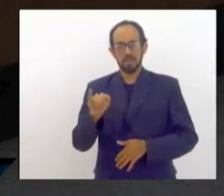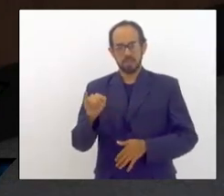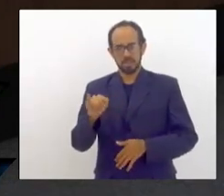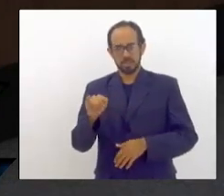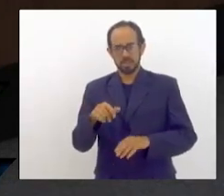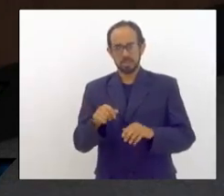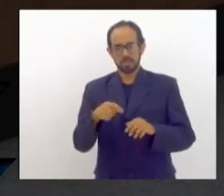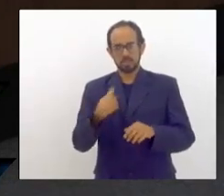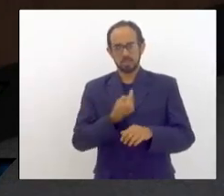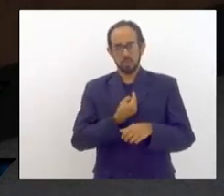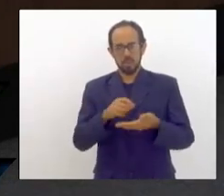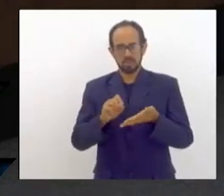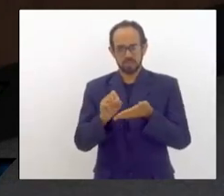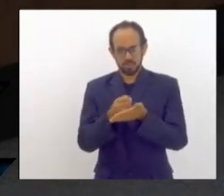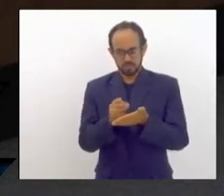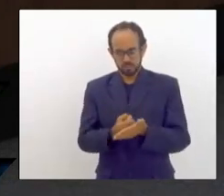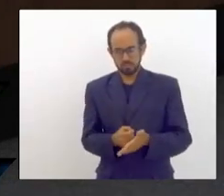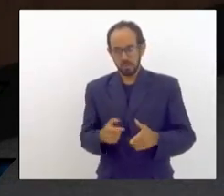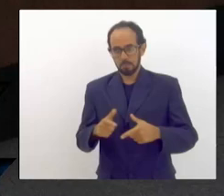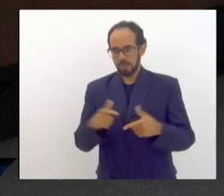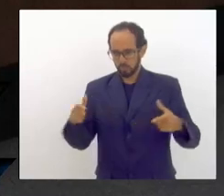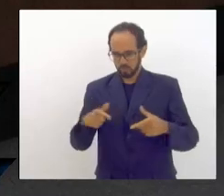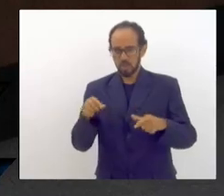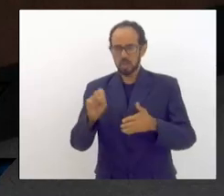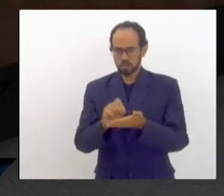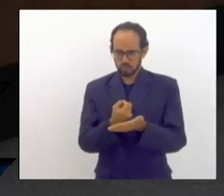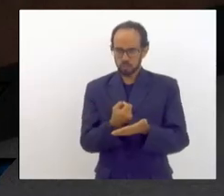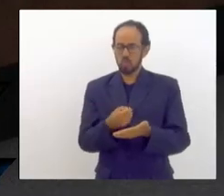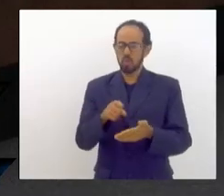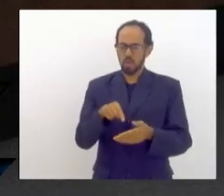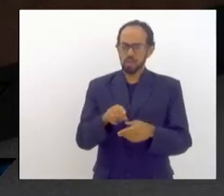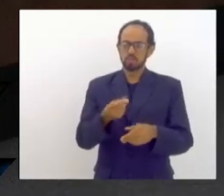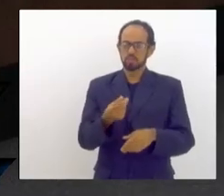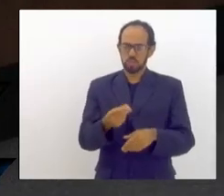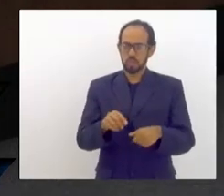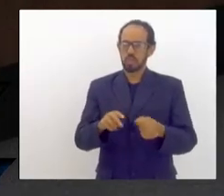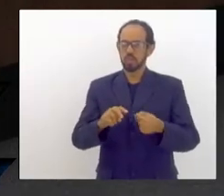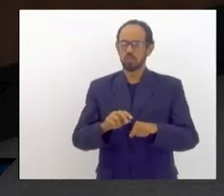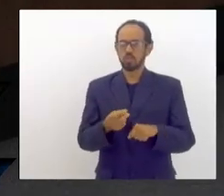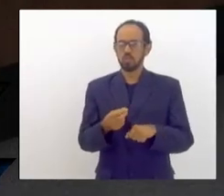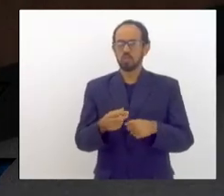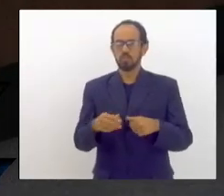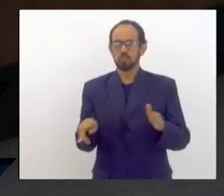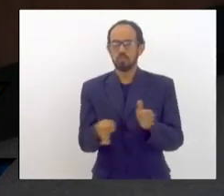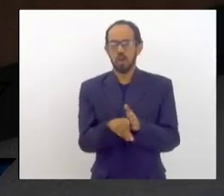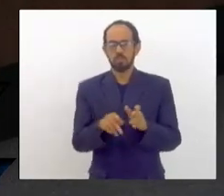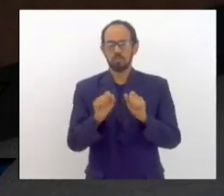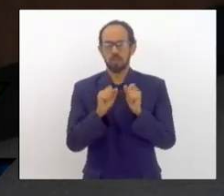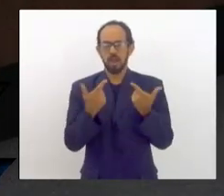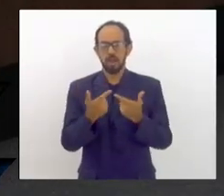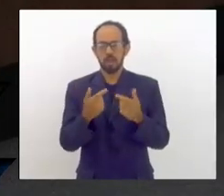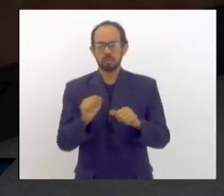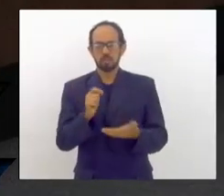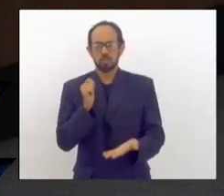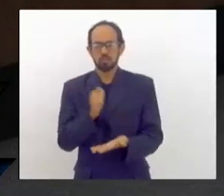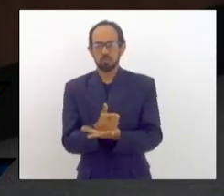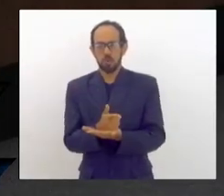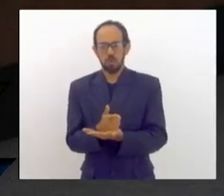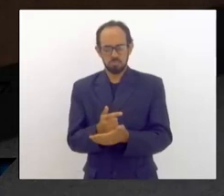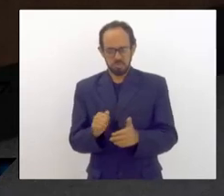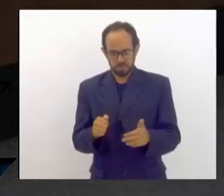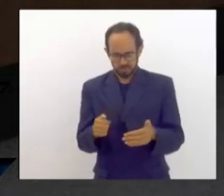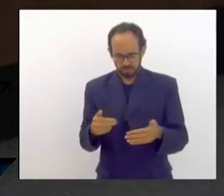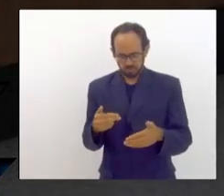protocolada, assinada pela maioria dos deputados nessa casa, dinheiro fruto da economia da Assembleia Legislativa, com compras escusas,